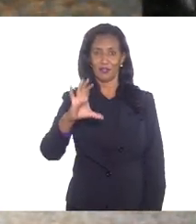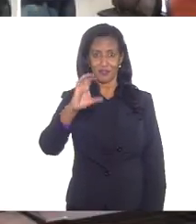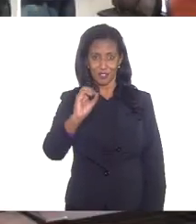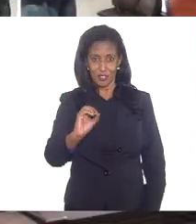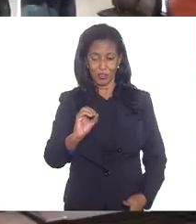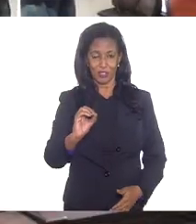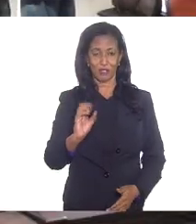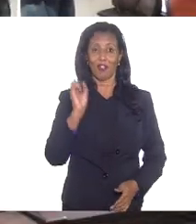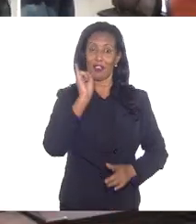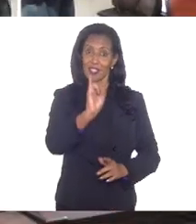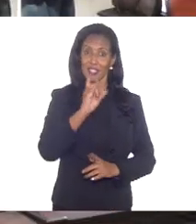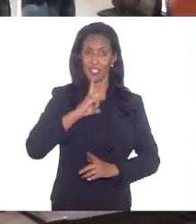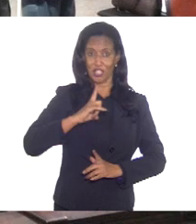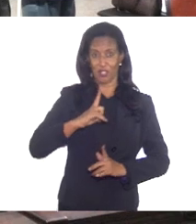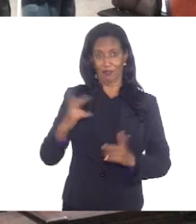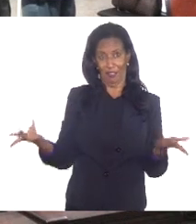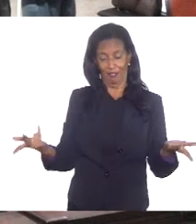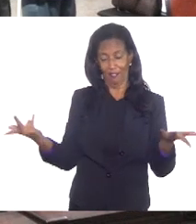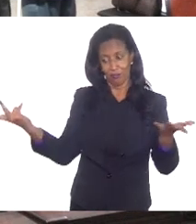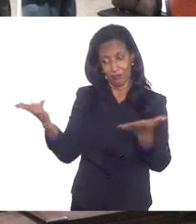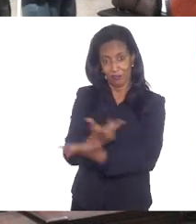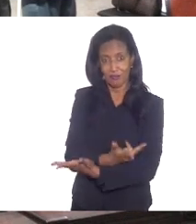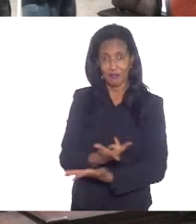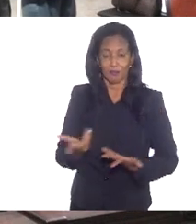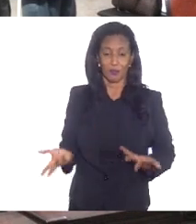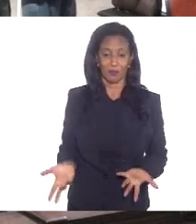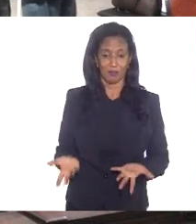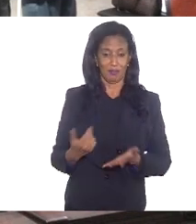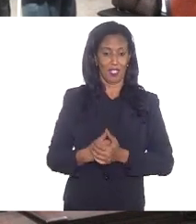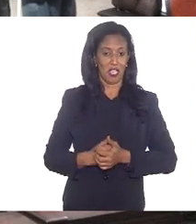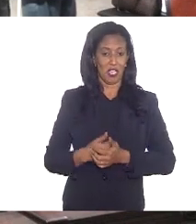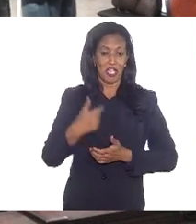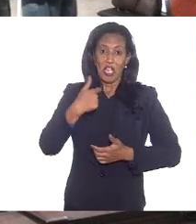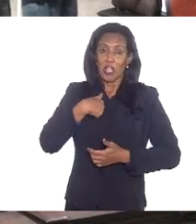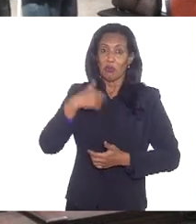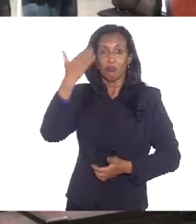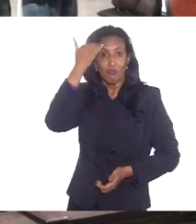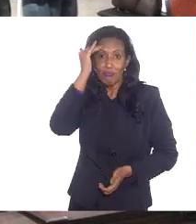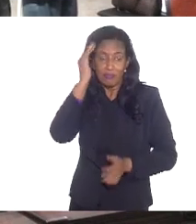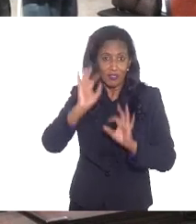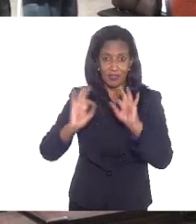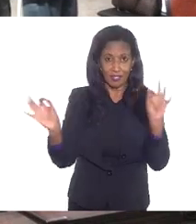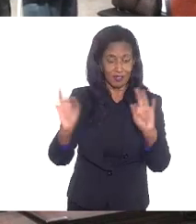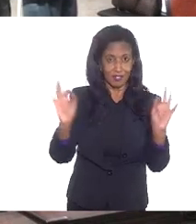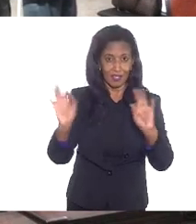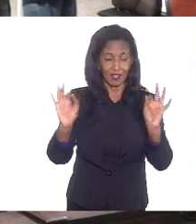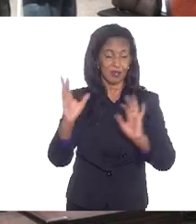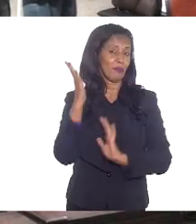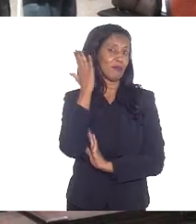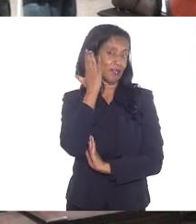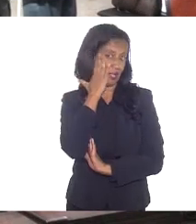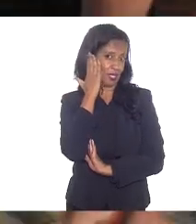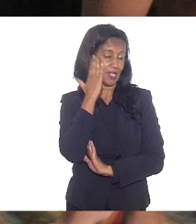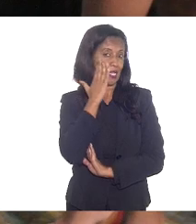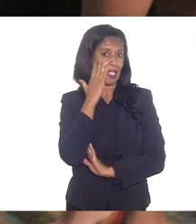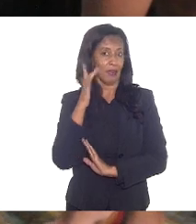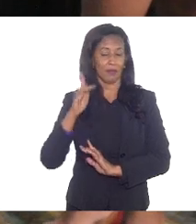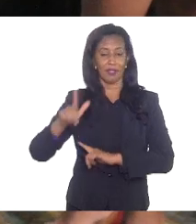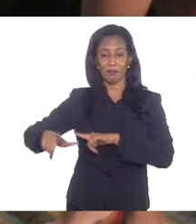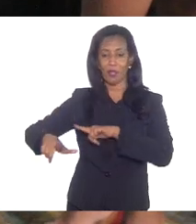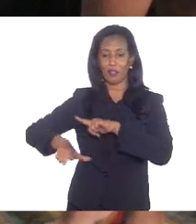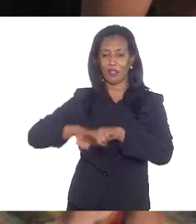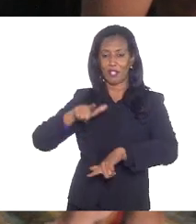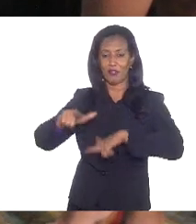se houver necessidade de feitiço, eu não manjo de feitiço, mas o senhor sabe que determinados